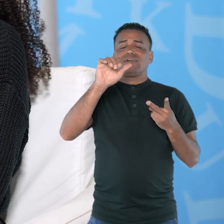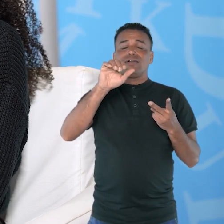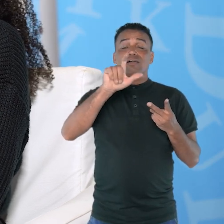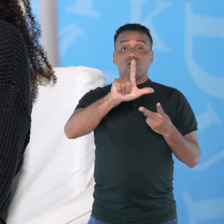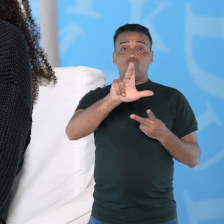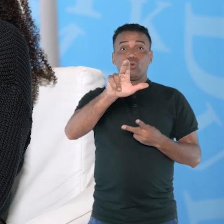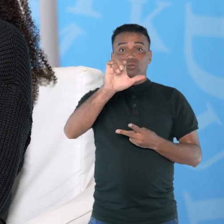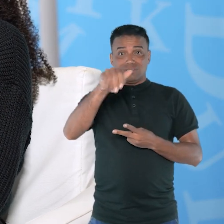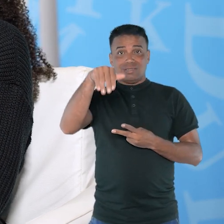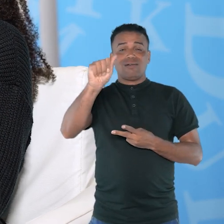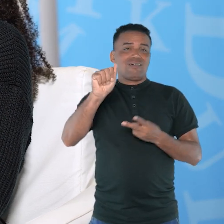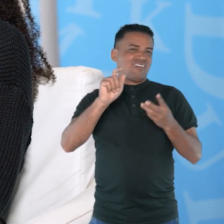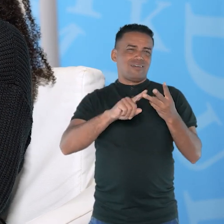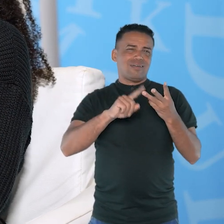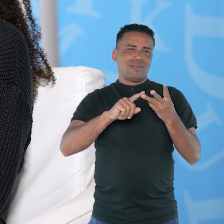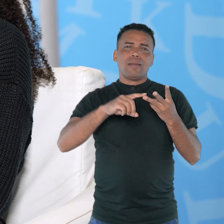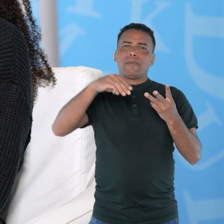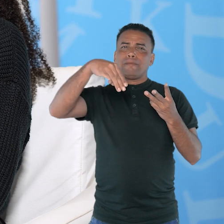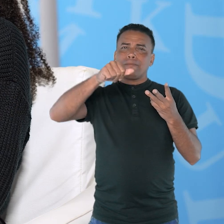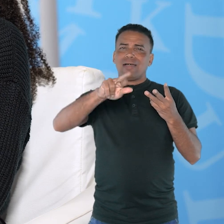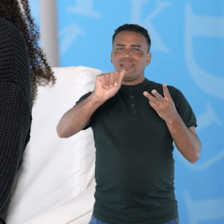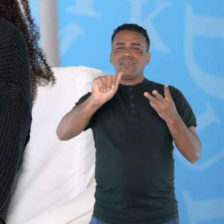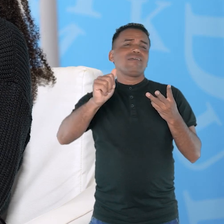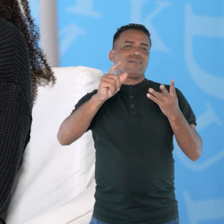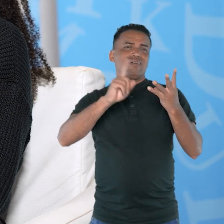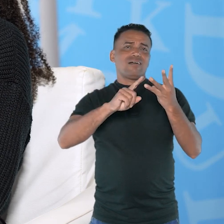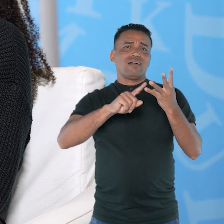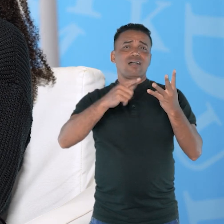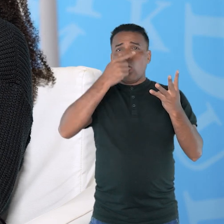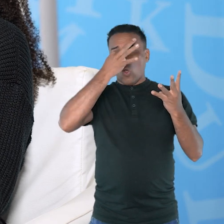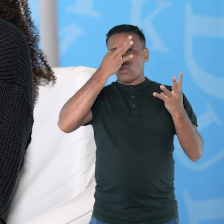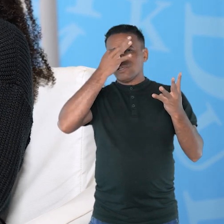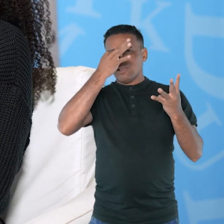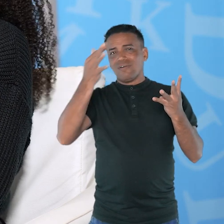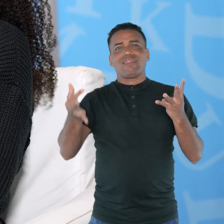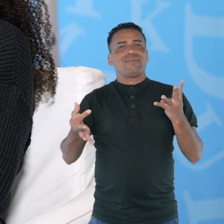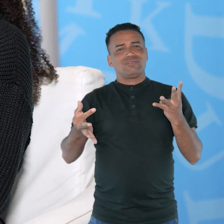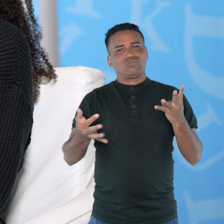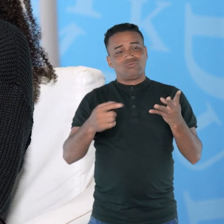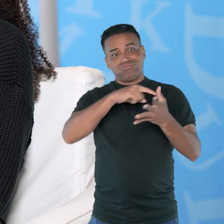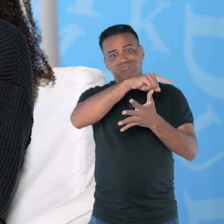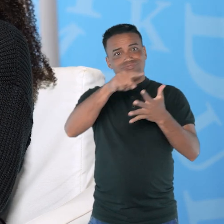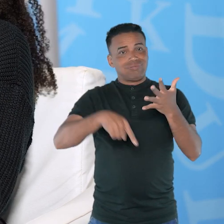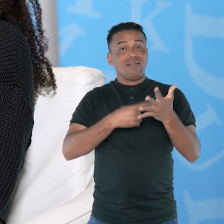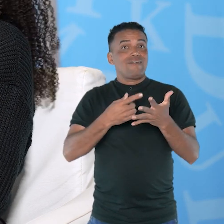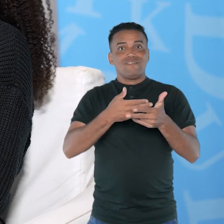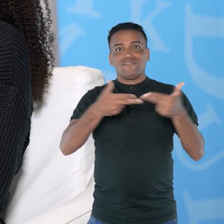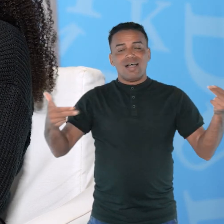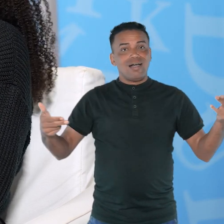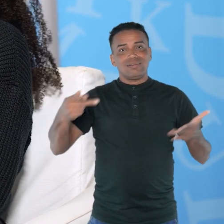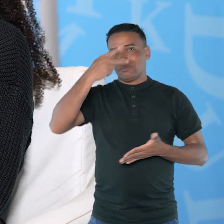própria Ana Maria Gonçalves, a Conceição Evaristo. Então, você tem, na cena literária, muitos escritores negros é uma